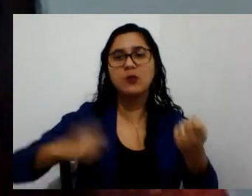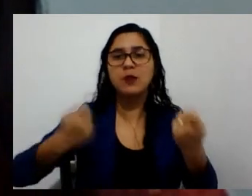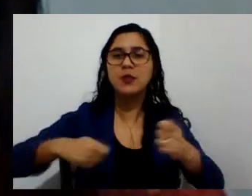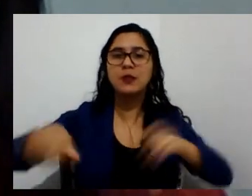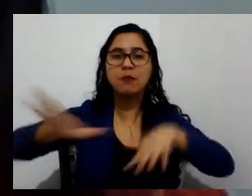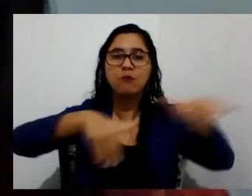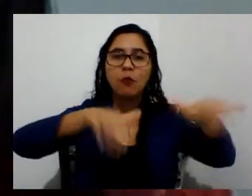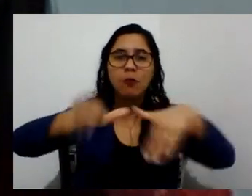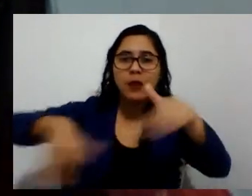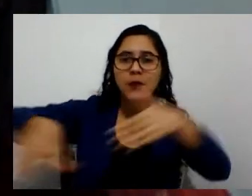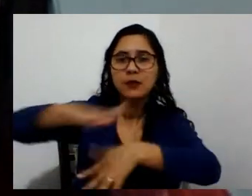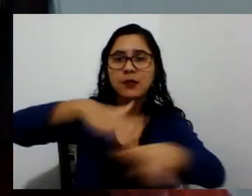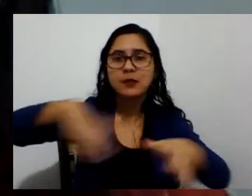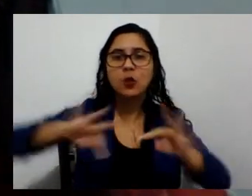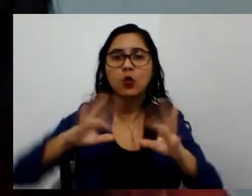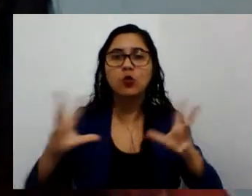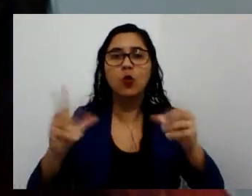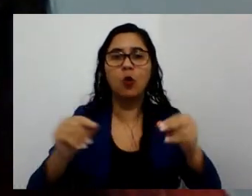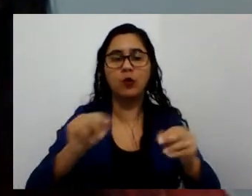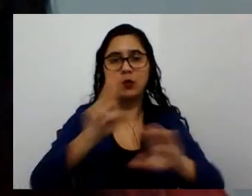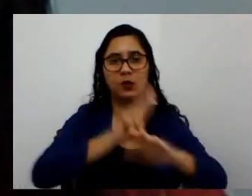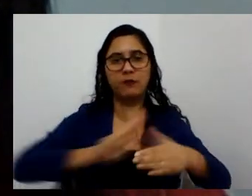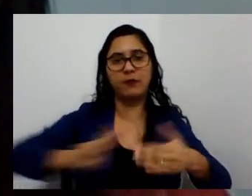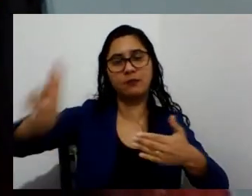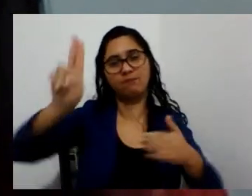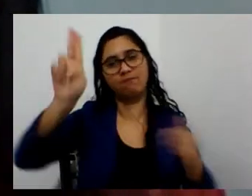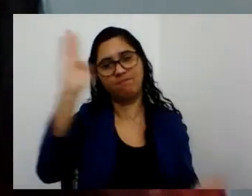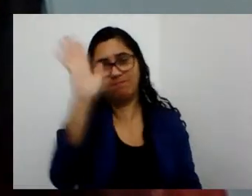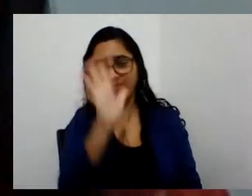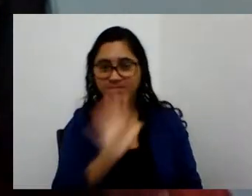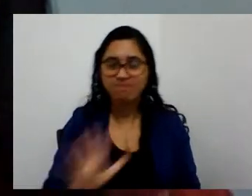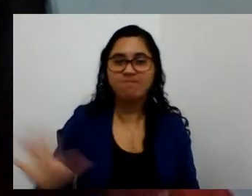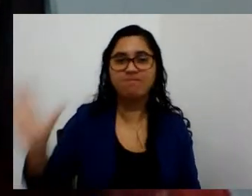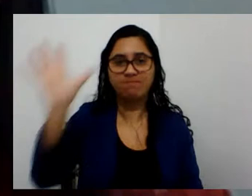a rede universitária brasileira, né? E nós